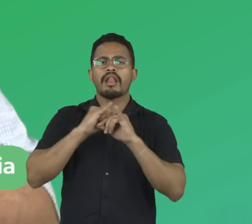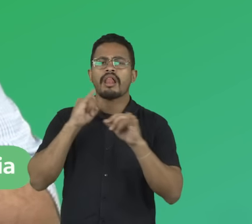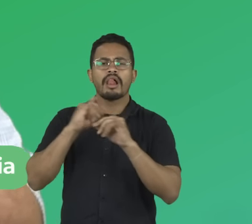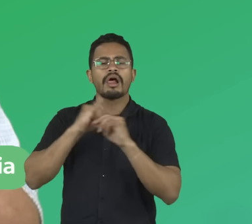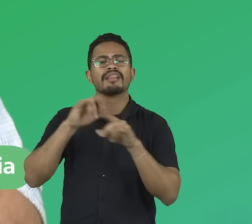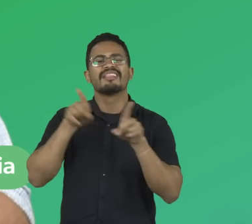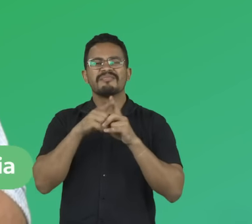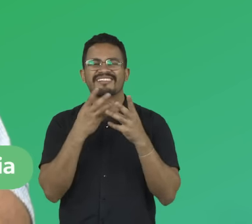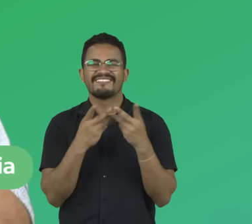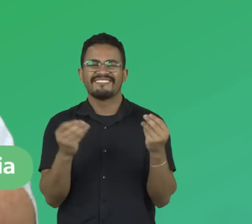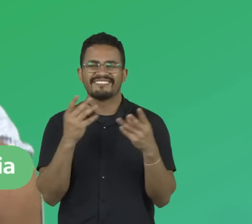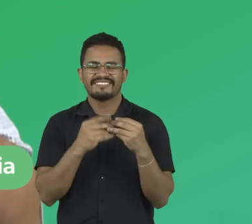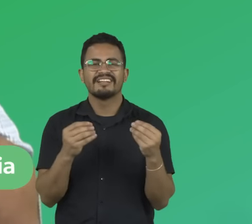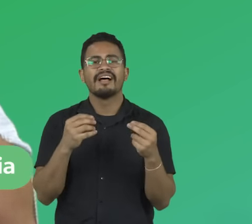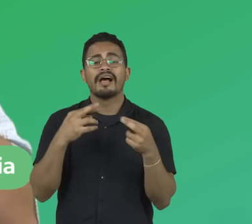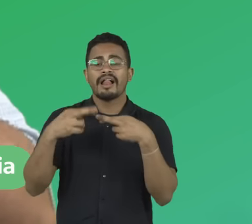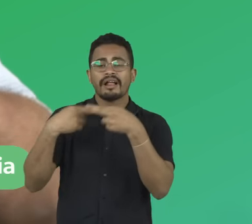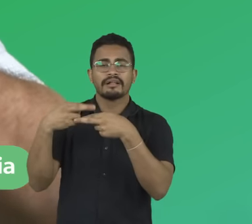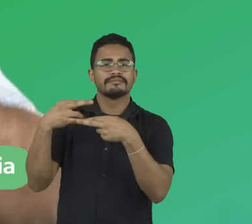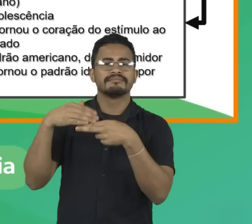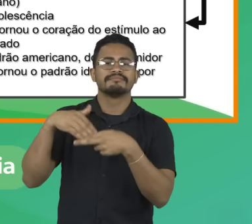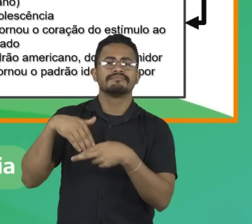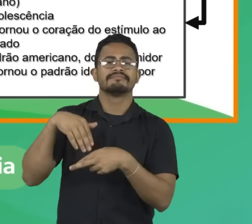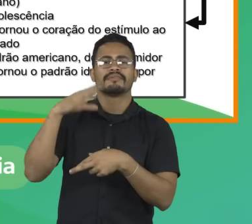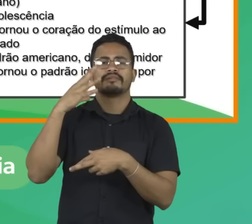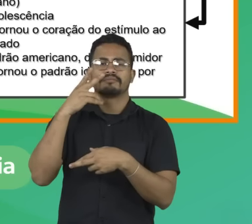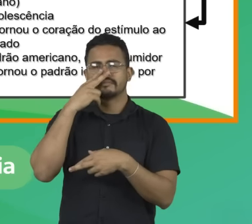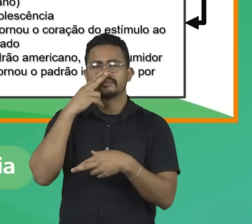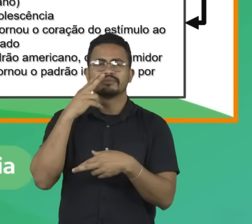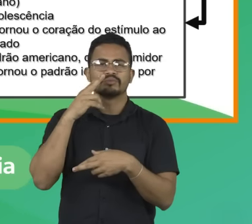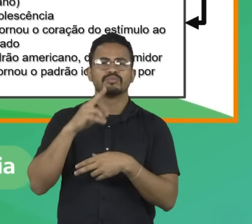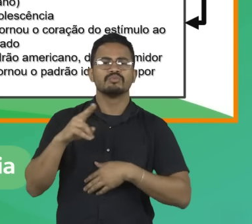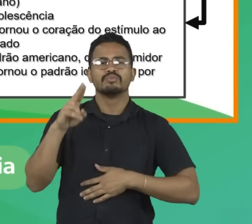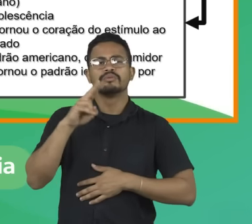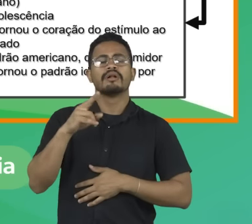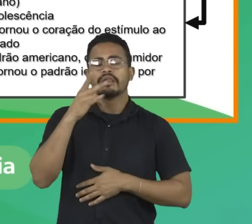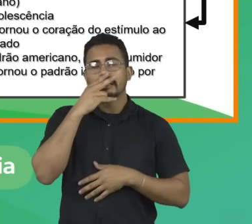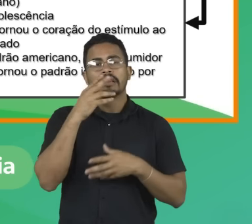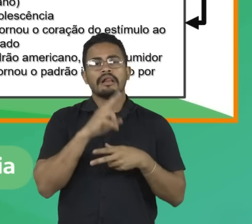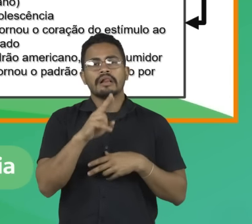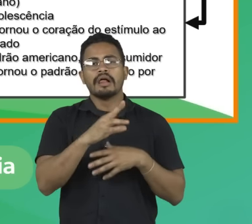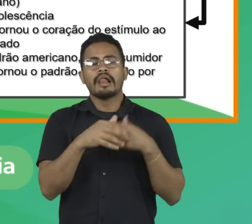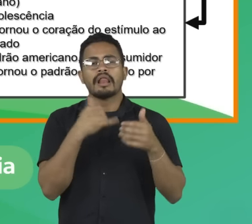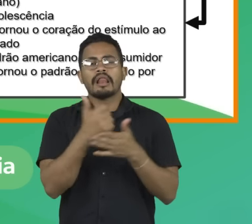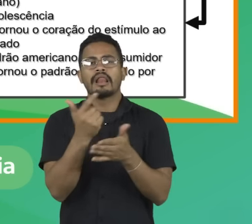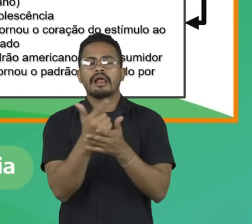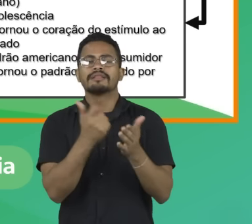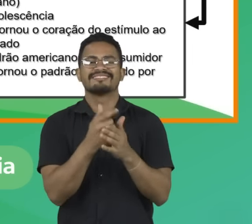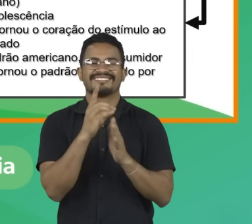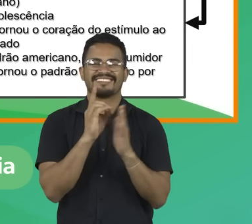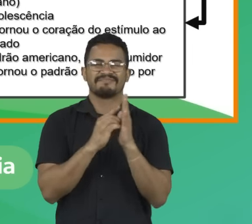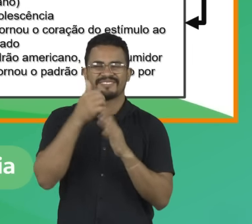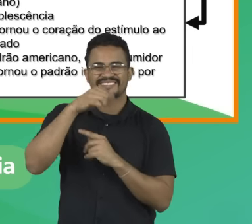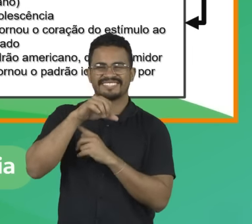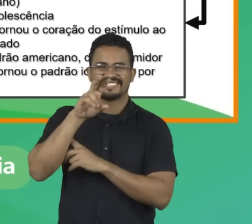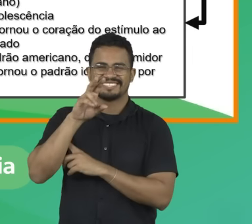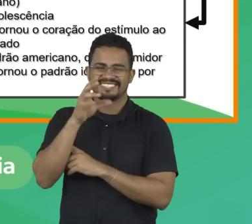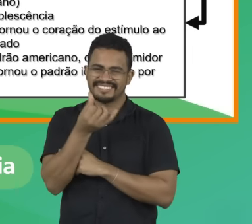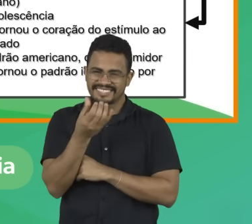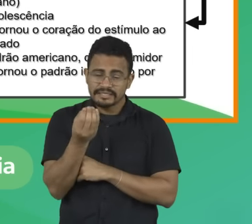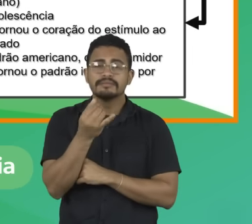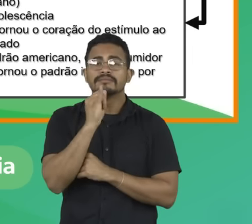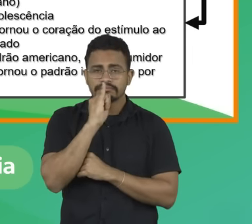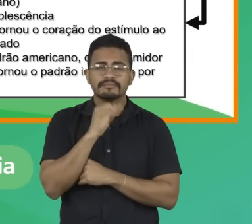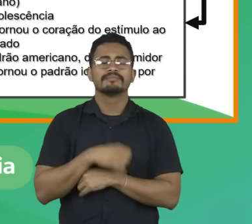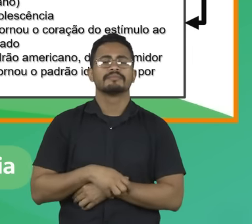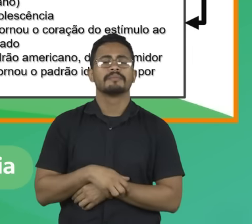produtos se tornou cada vez mais acelerada, gerando esse consumo tão desenfreado e acentuado na década de 60. Um exemplo disso, desse